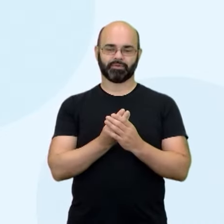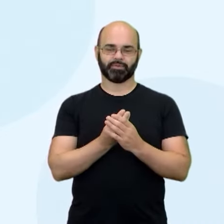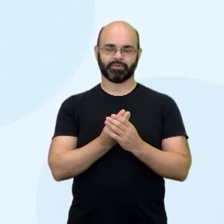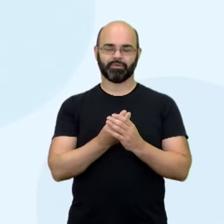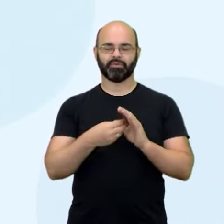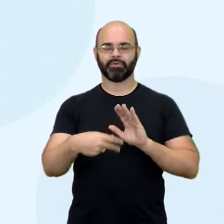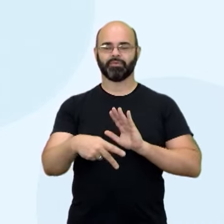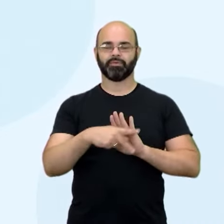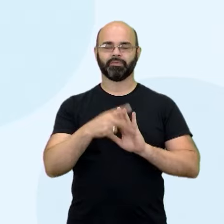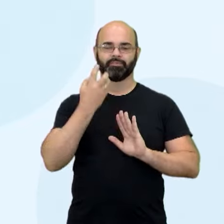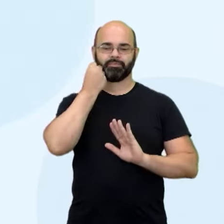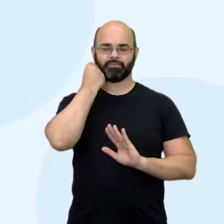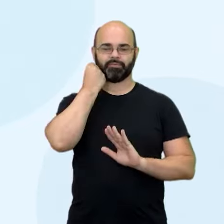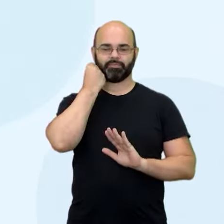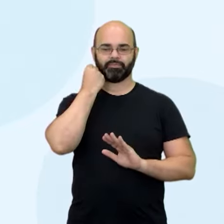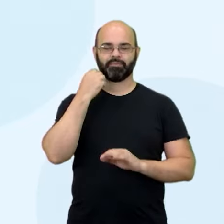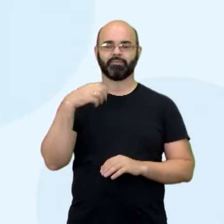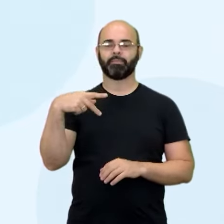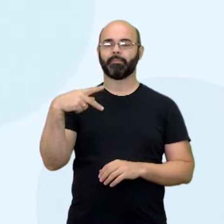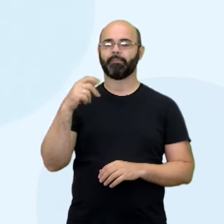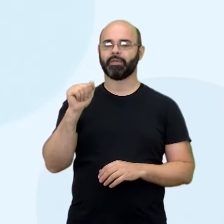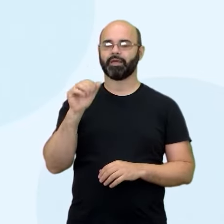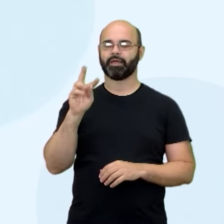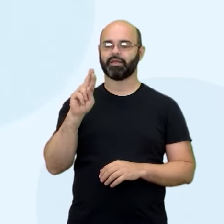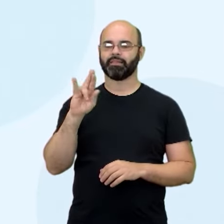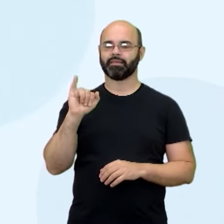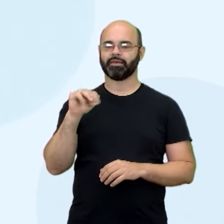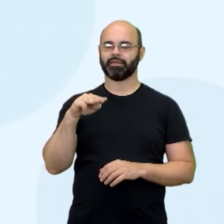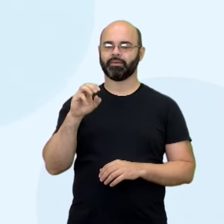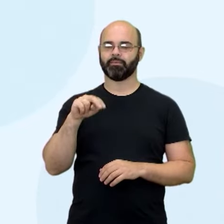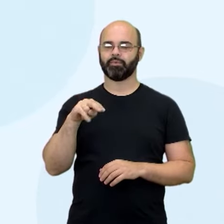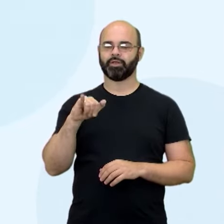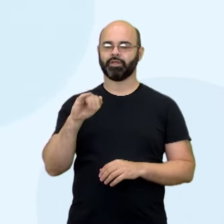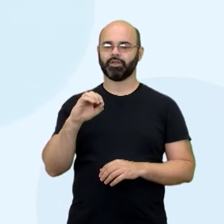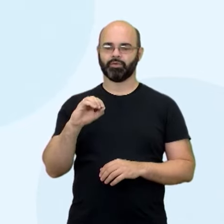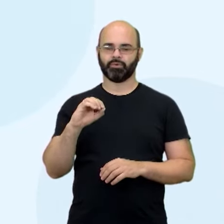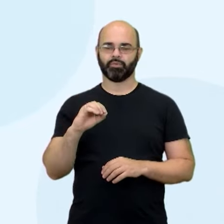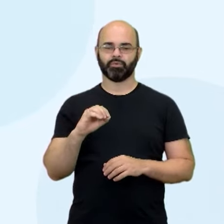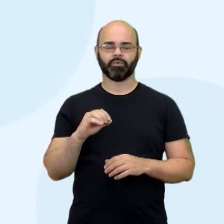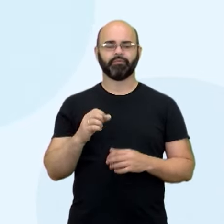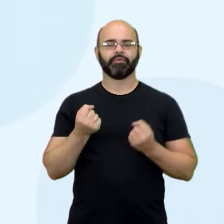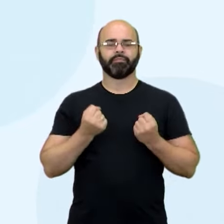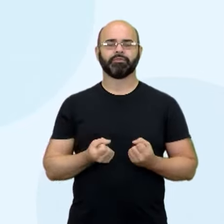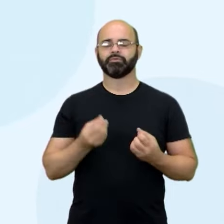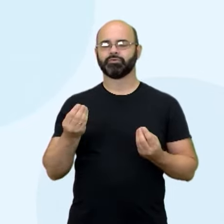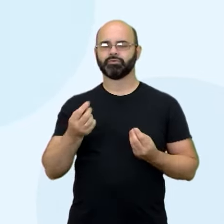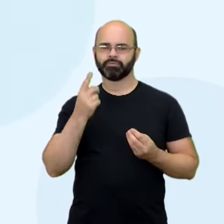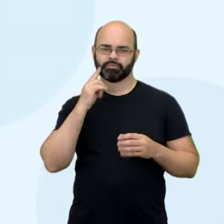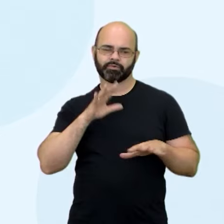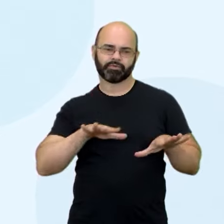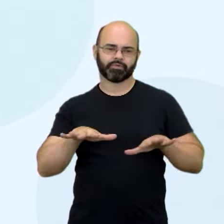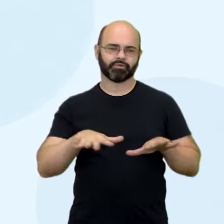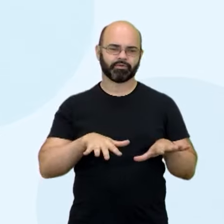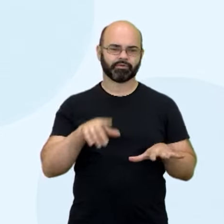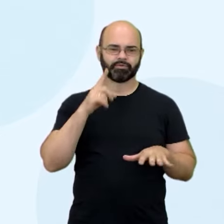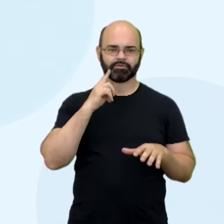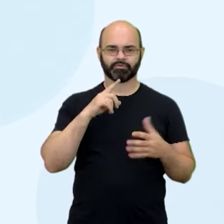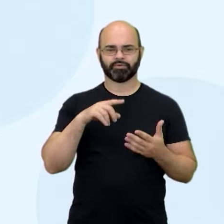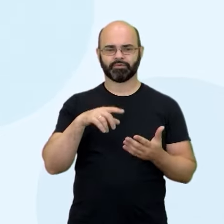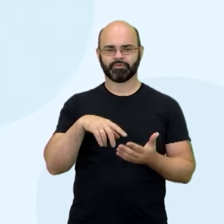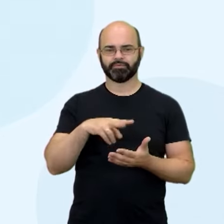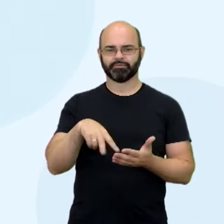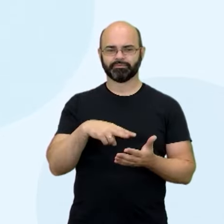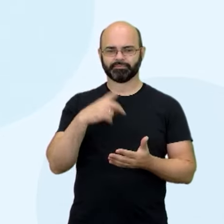vocês observarem que nós falamos sobre o peso. Olha só a posição, né, que foi na foto